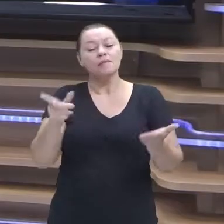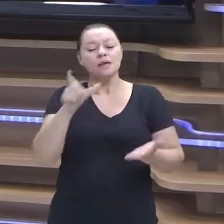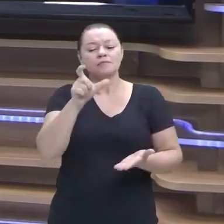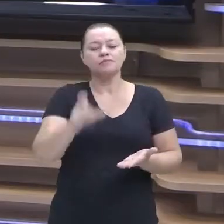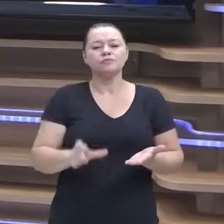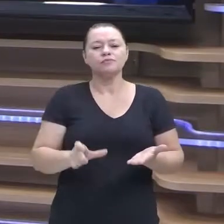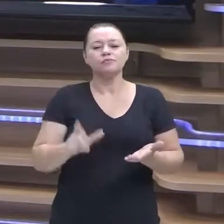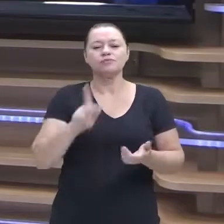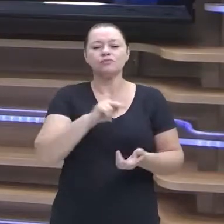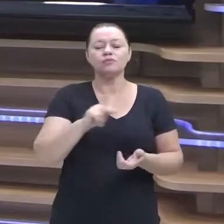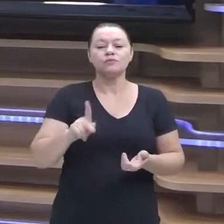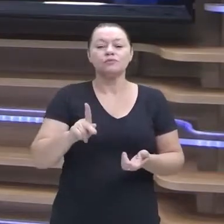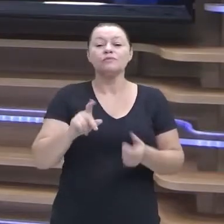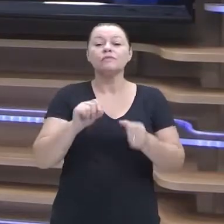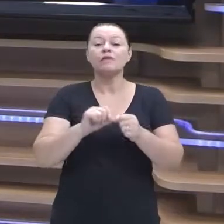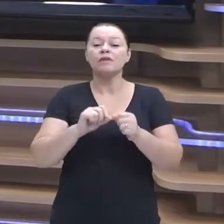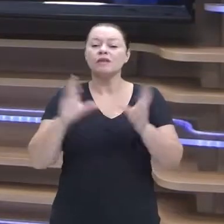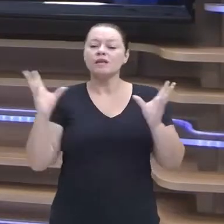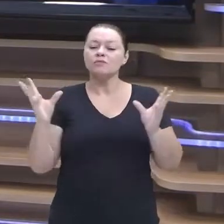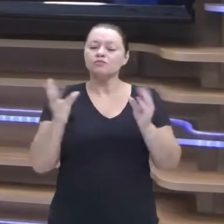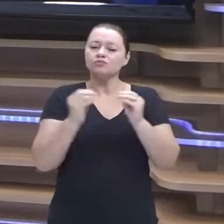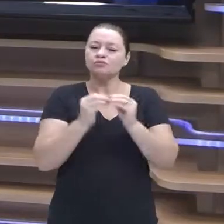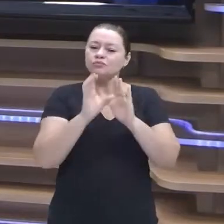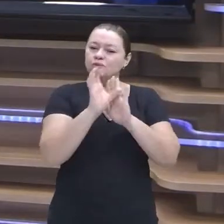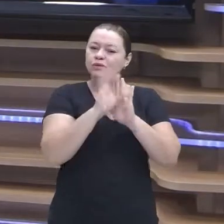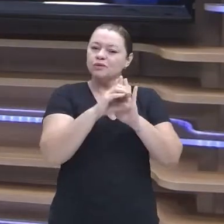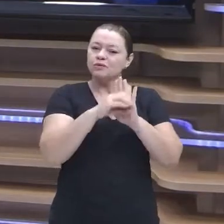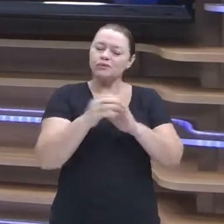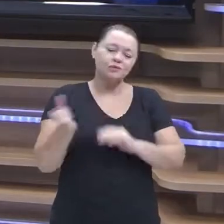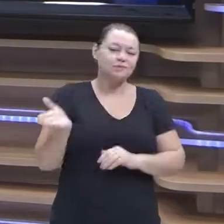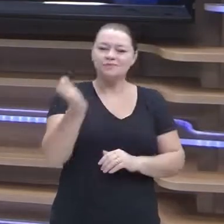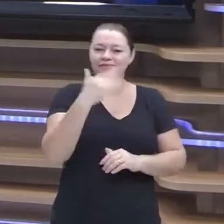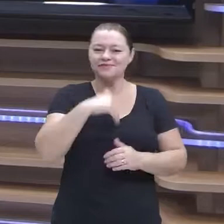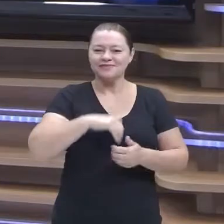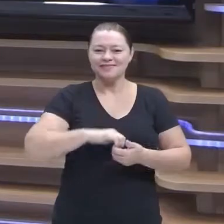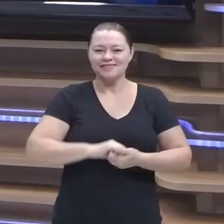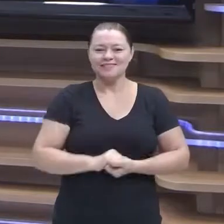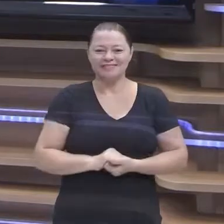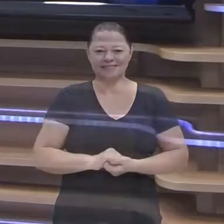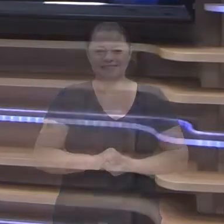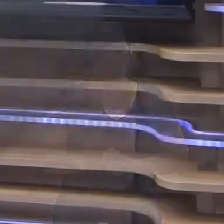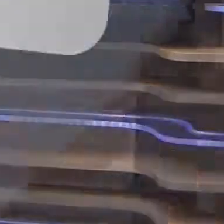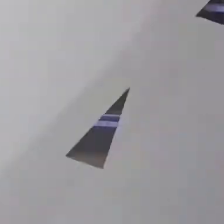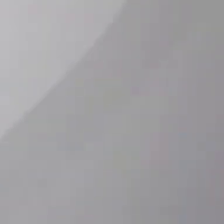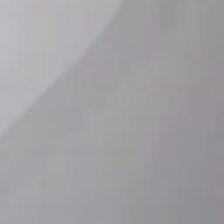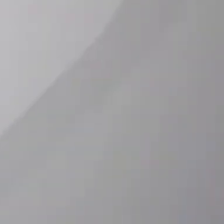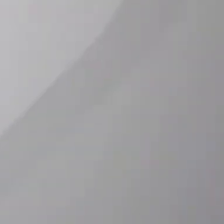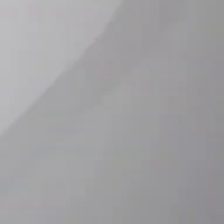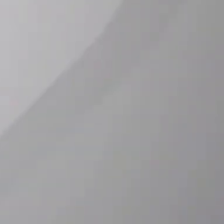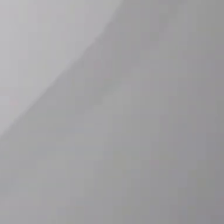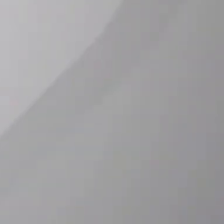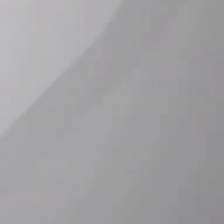professora, fazer o resumo do conteúdo. Vem comigo, crianças!